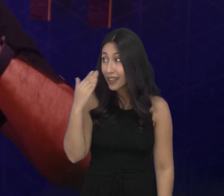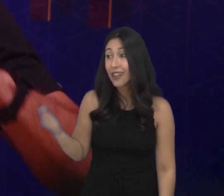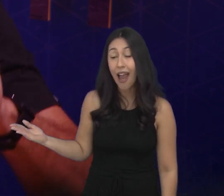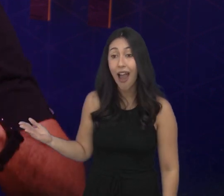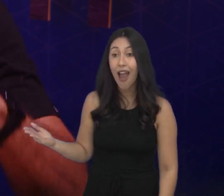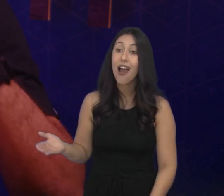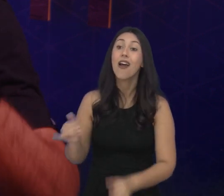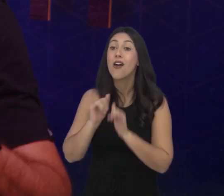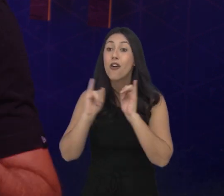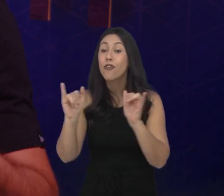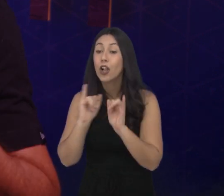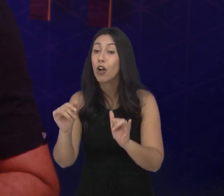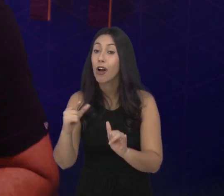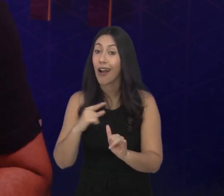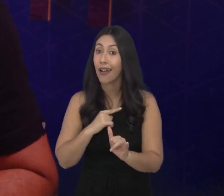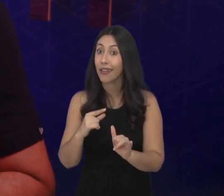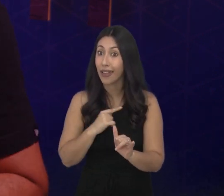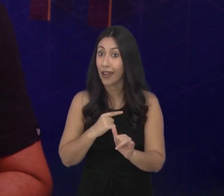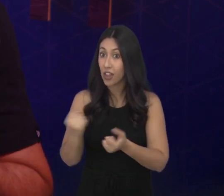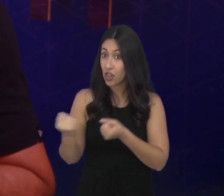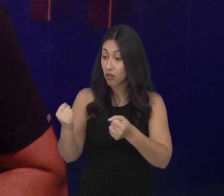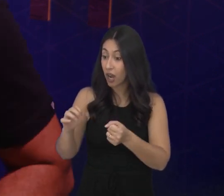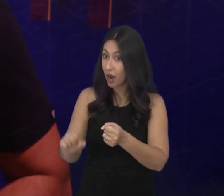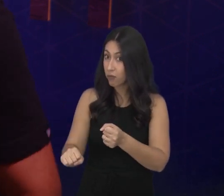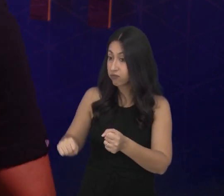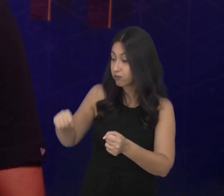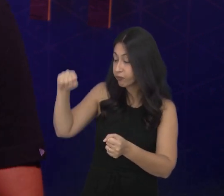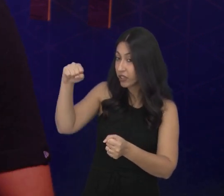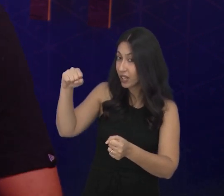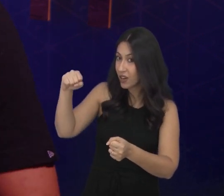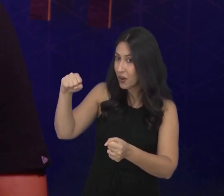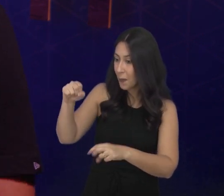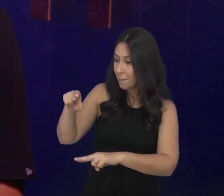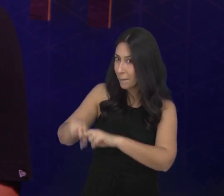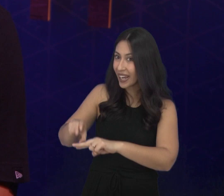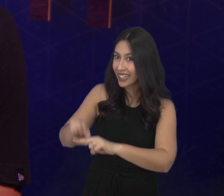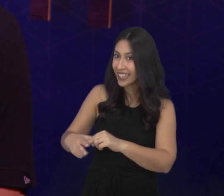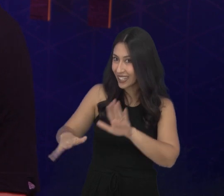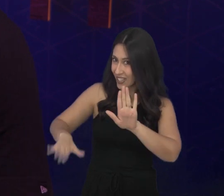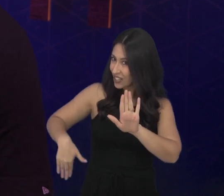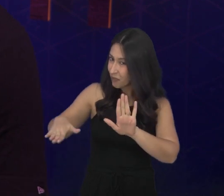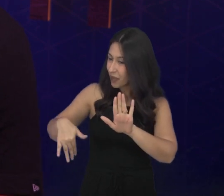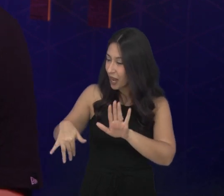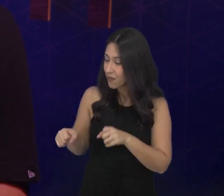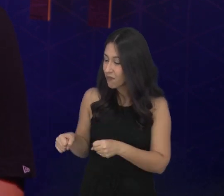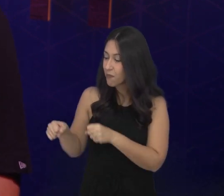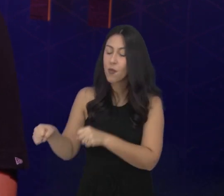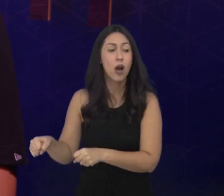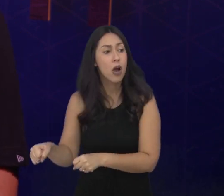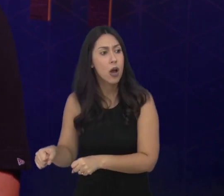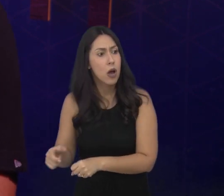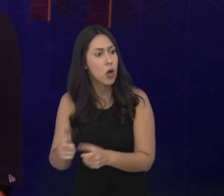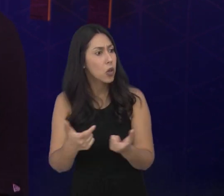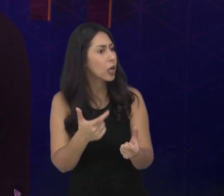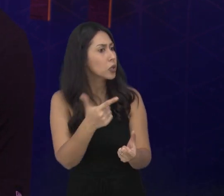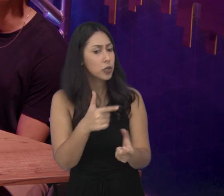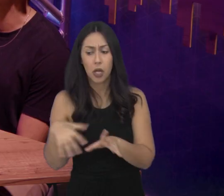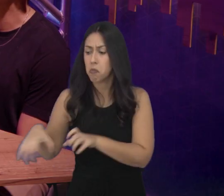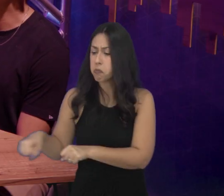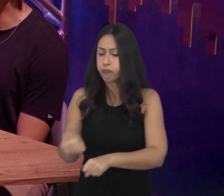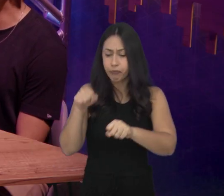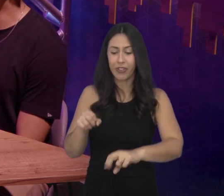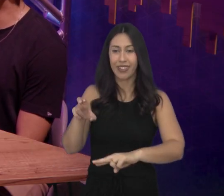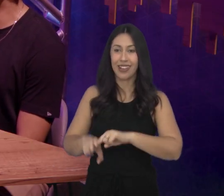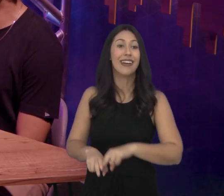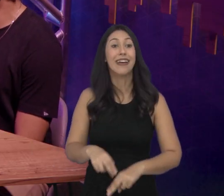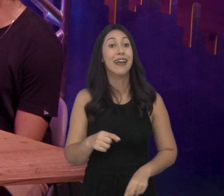aqui, ele falou que ele mantém uma cadeira de praia no porta-mala da casa dele para se prevenir desses rolês que não tem lugar para sentar. Pois